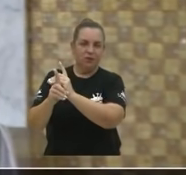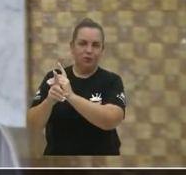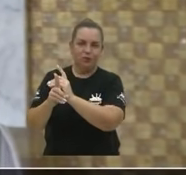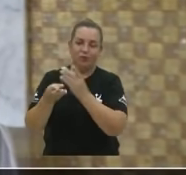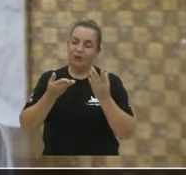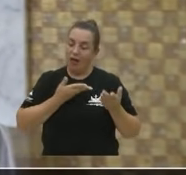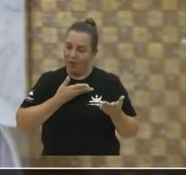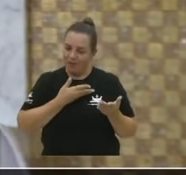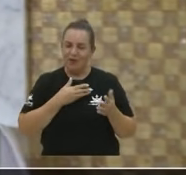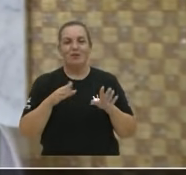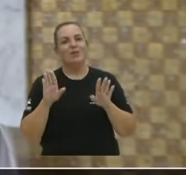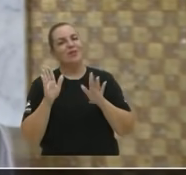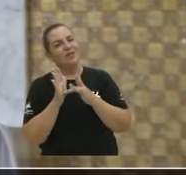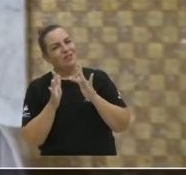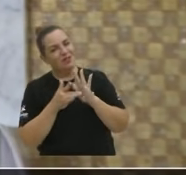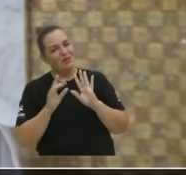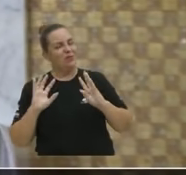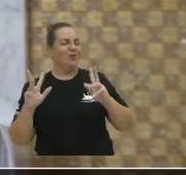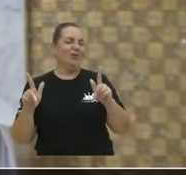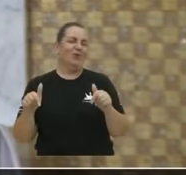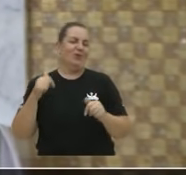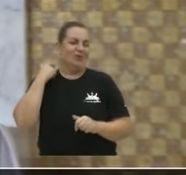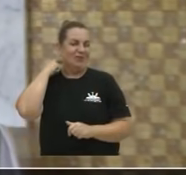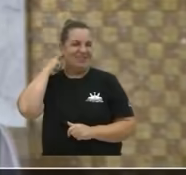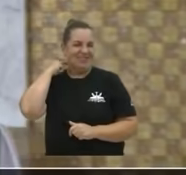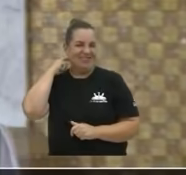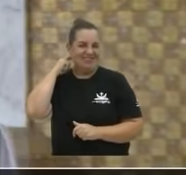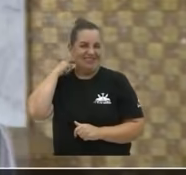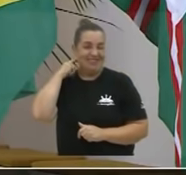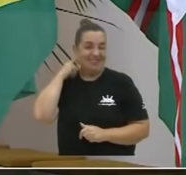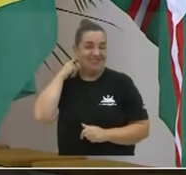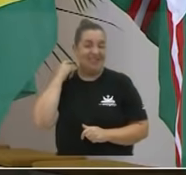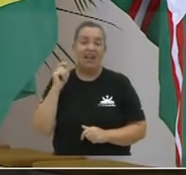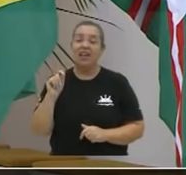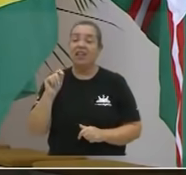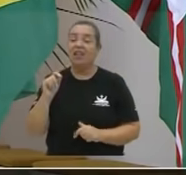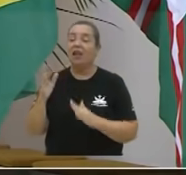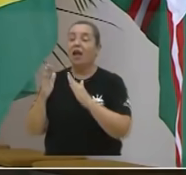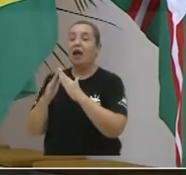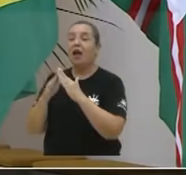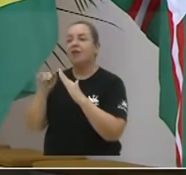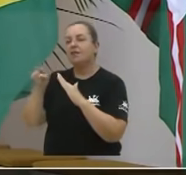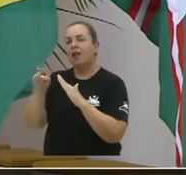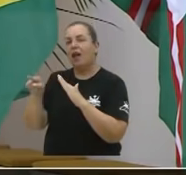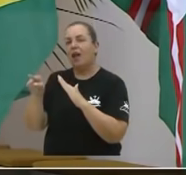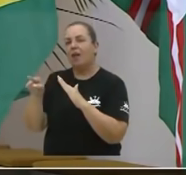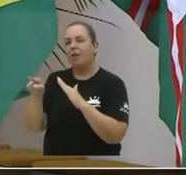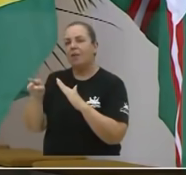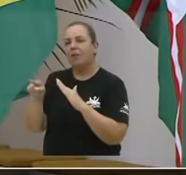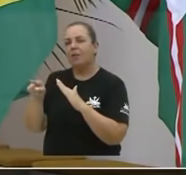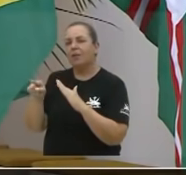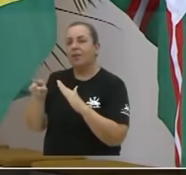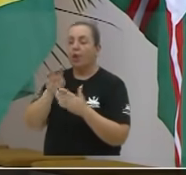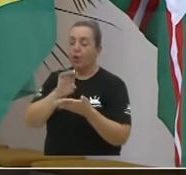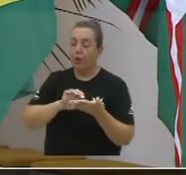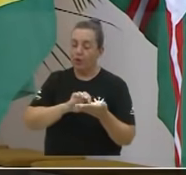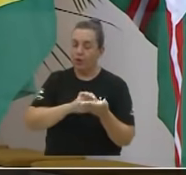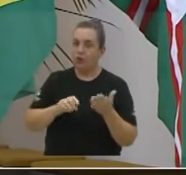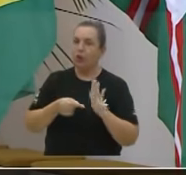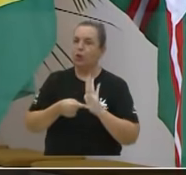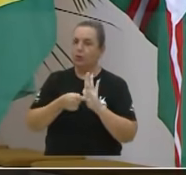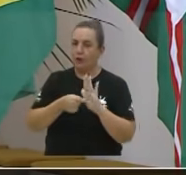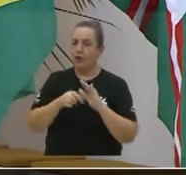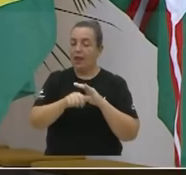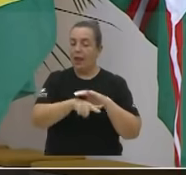e discípulos de Jesus. Quem morava em Betânia, o Evangelho nos diz: